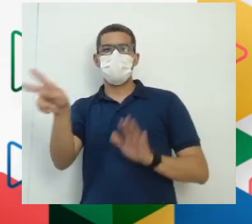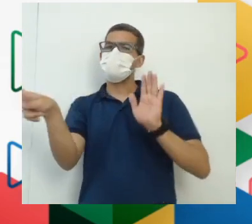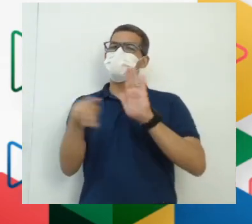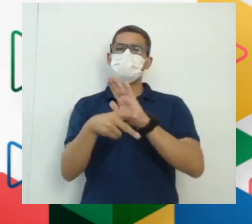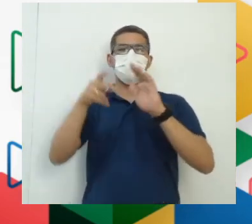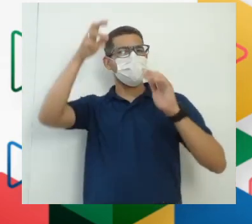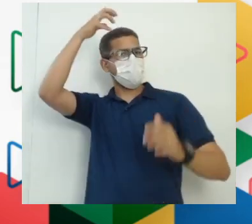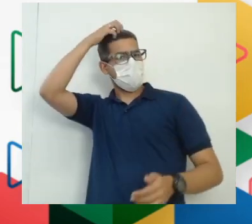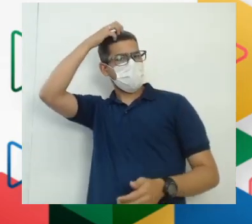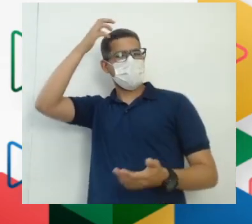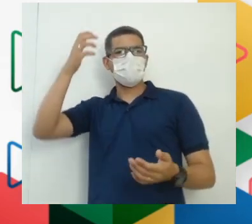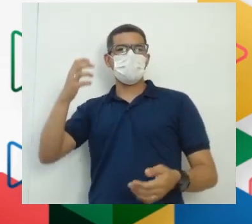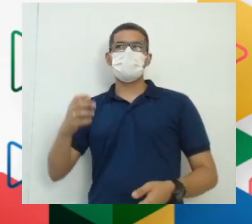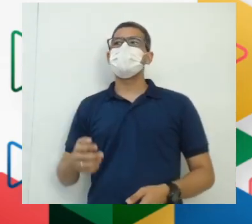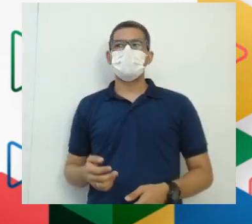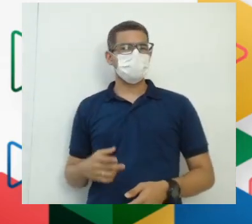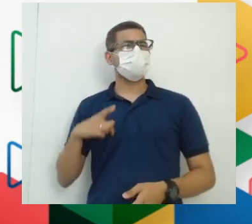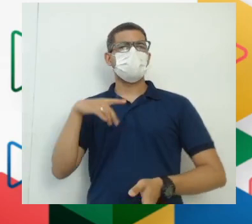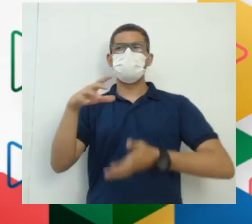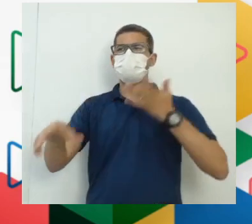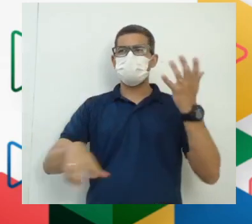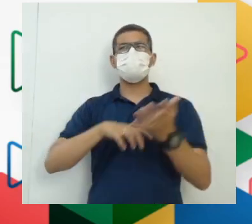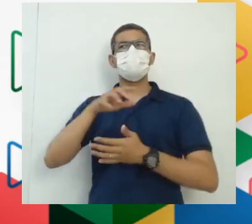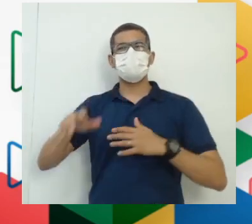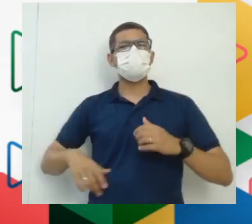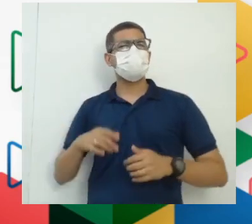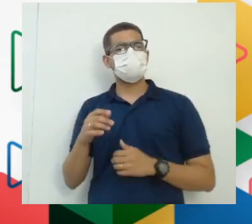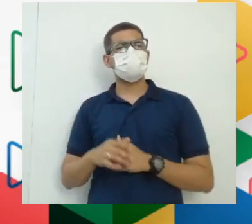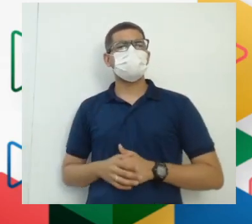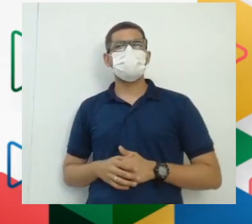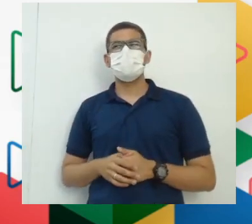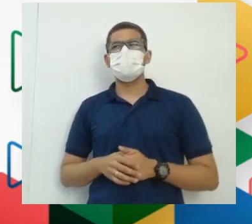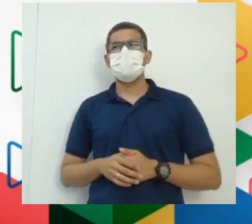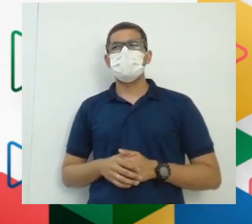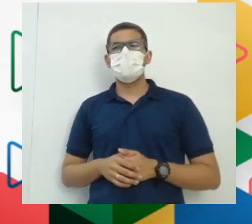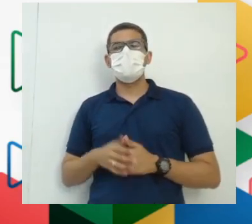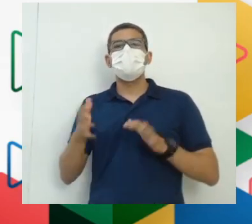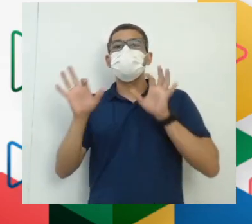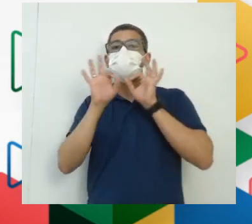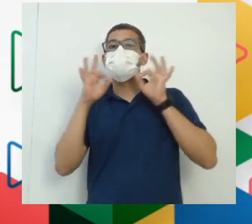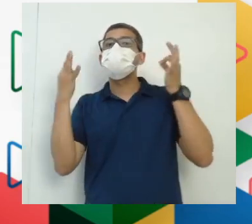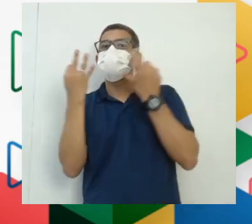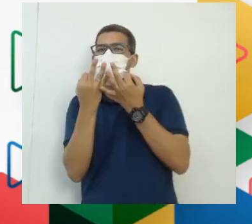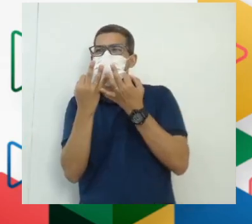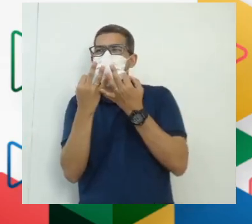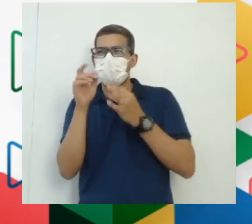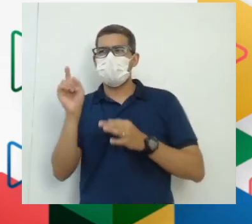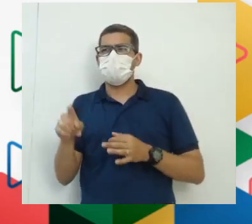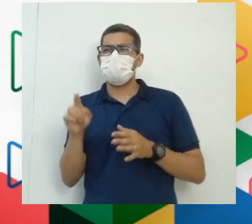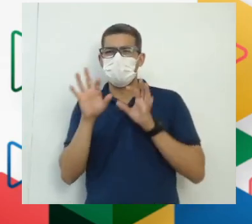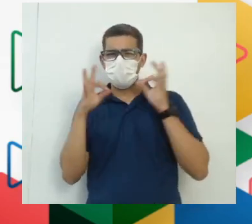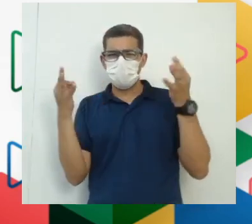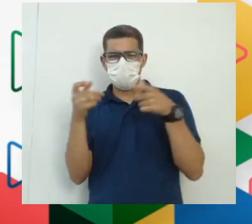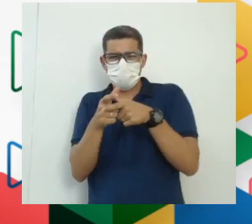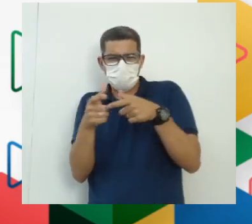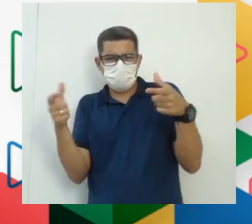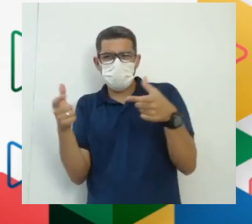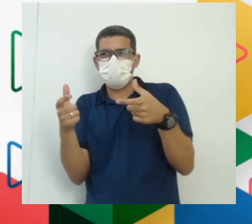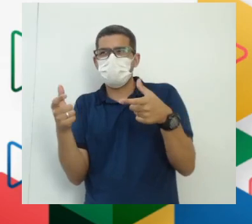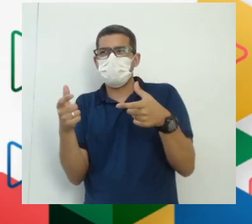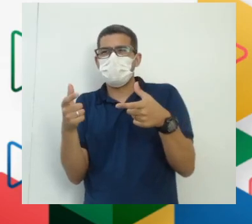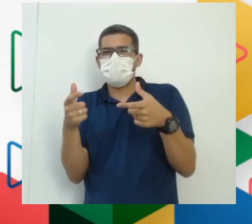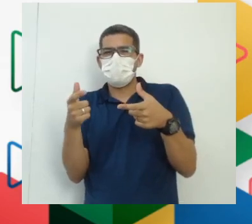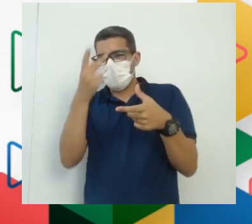meu. Tumultuando, né? Vieram... E assim, quando eu falo família, você está pensando, sei lá, vai, uma família grande de